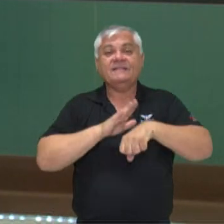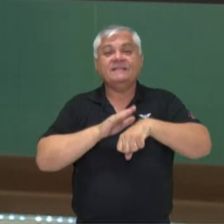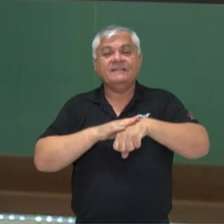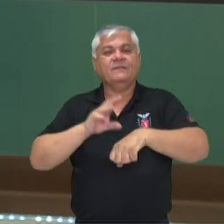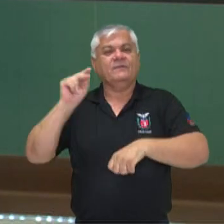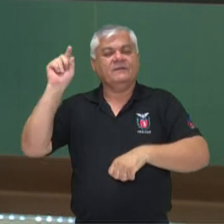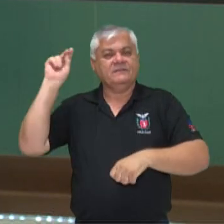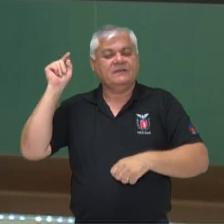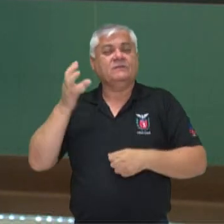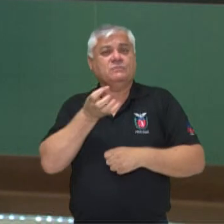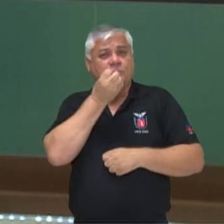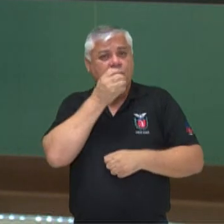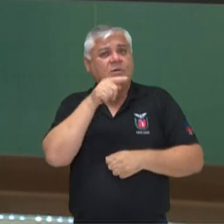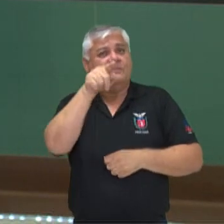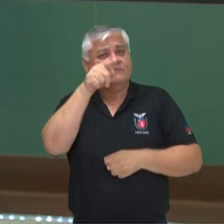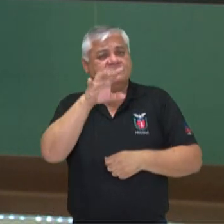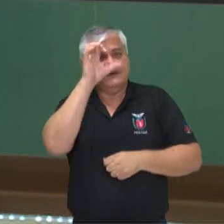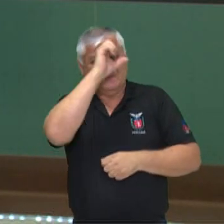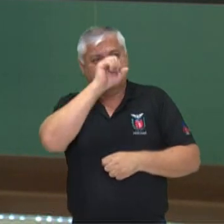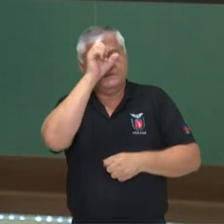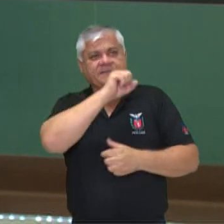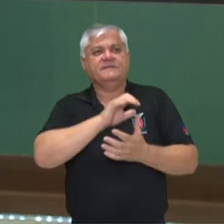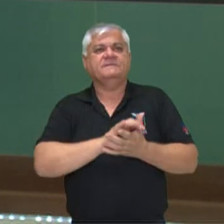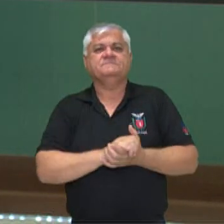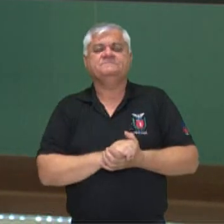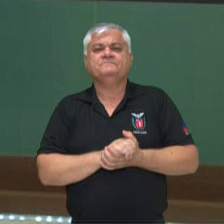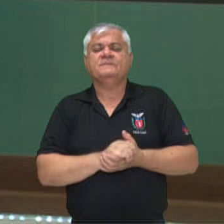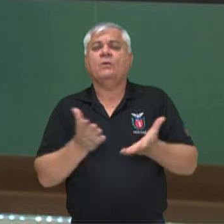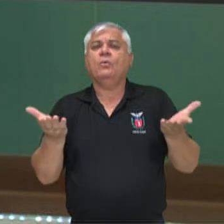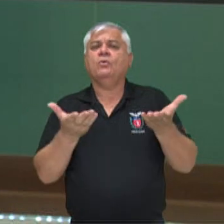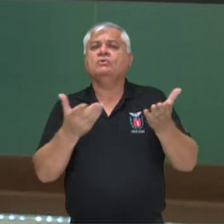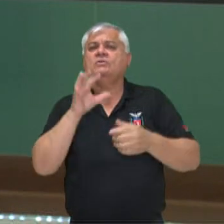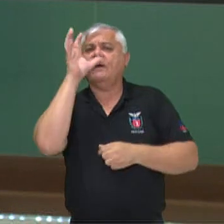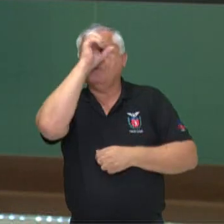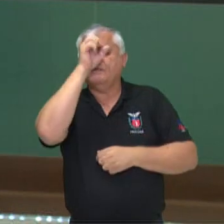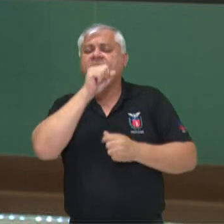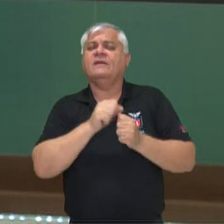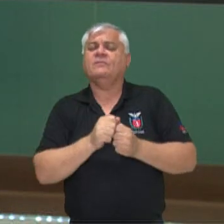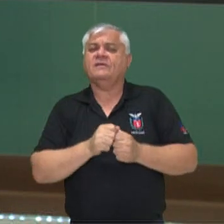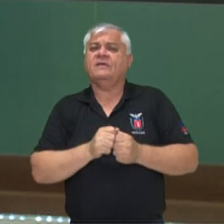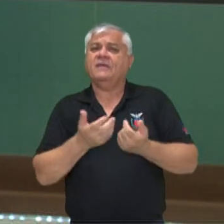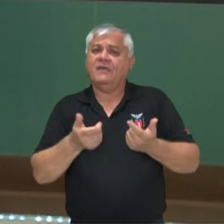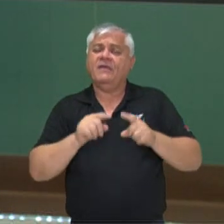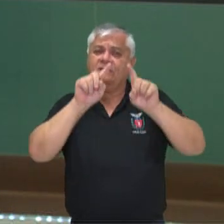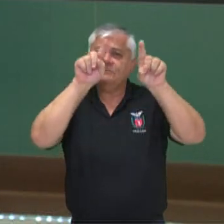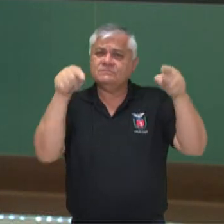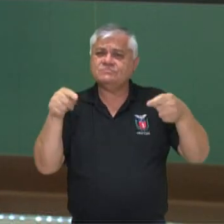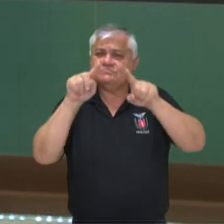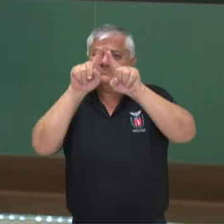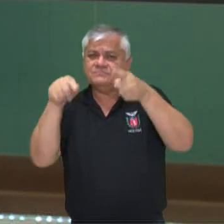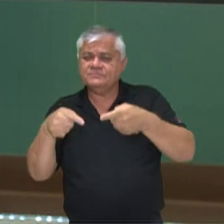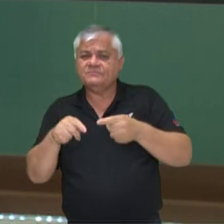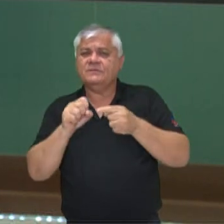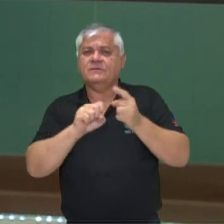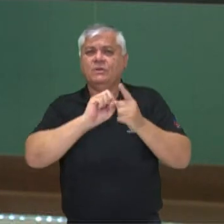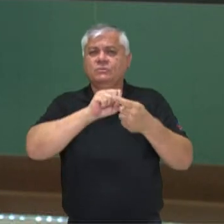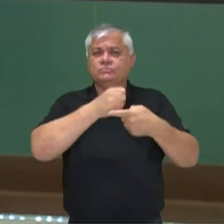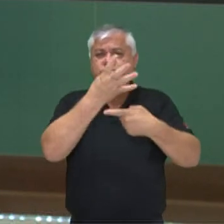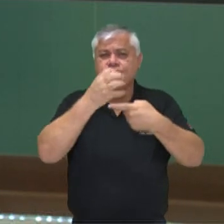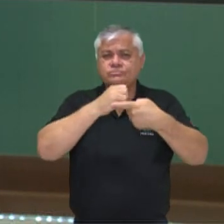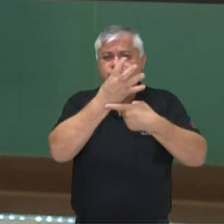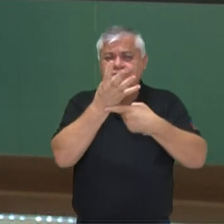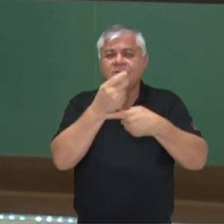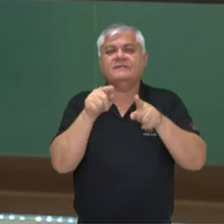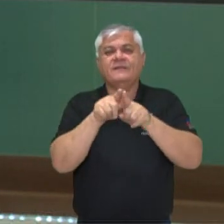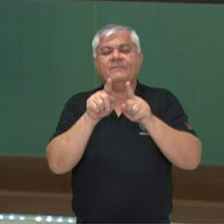Uma boa dica para você aprender. Então, o que vimos hoje? Fatoração para resolver exercícios. Nós vimos o fator comum e por